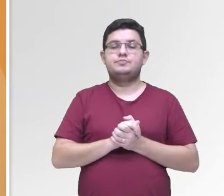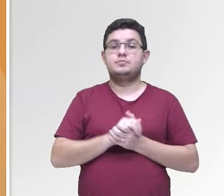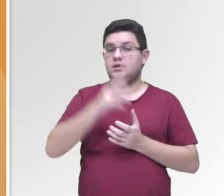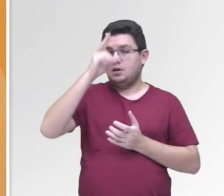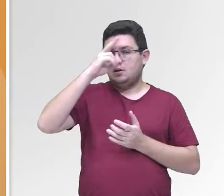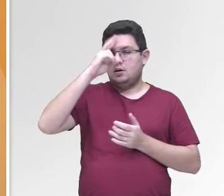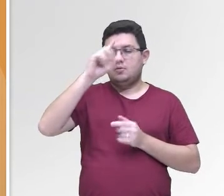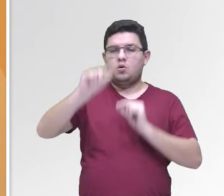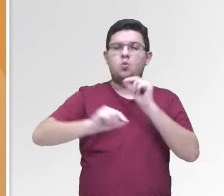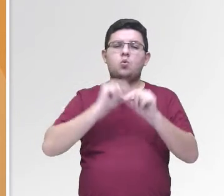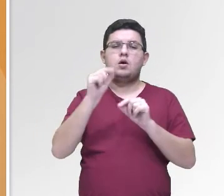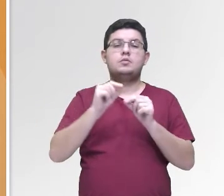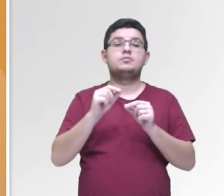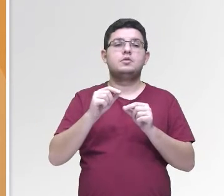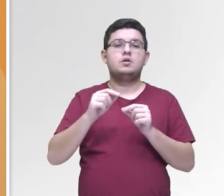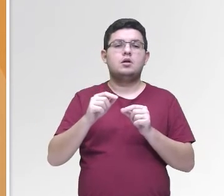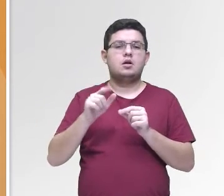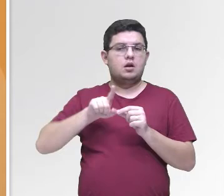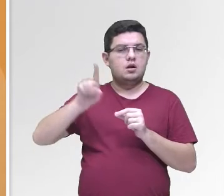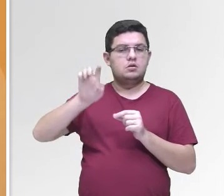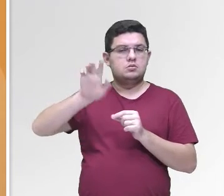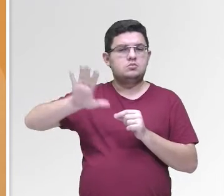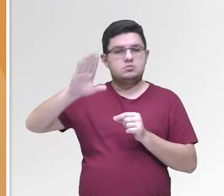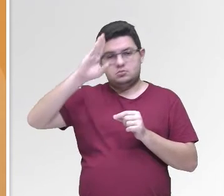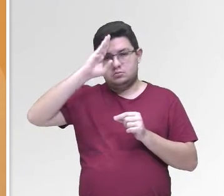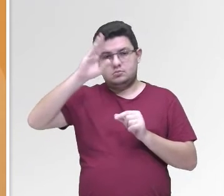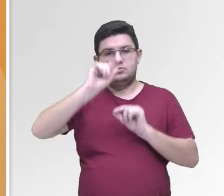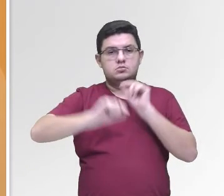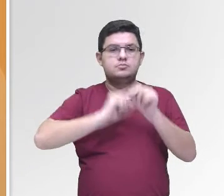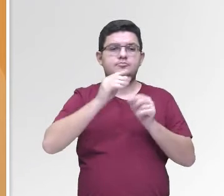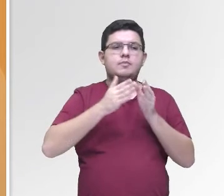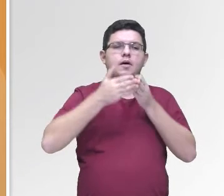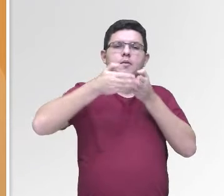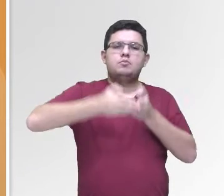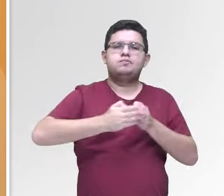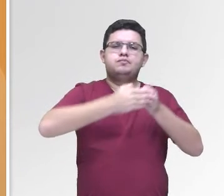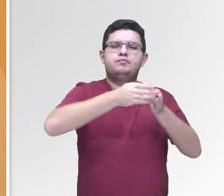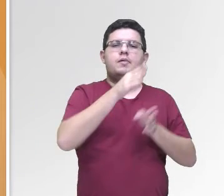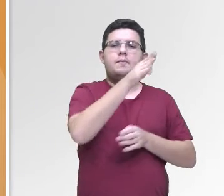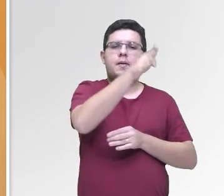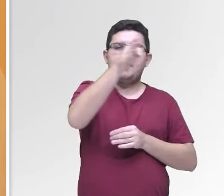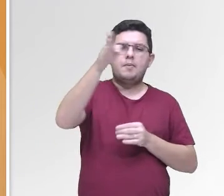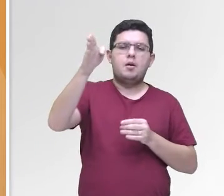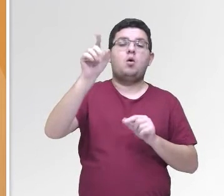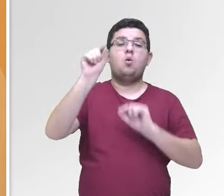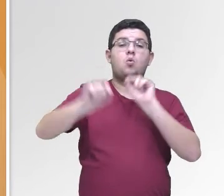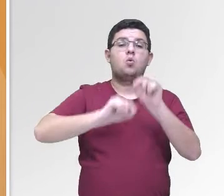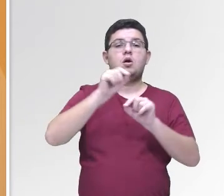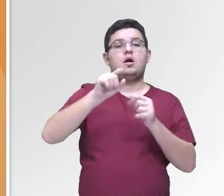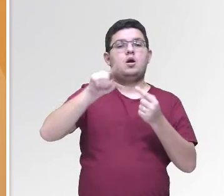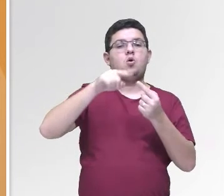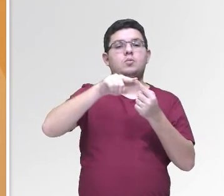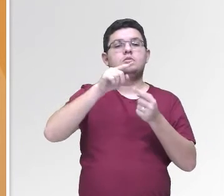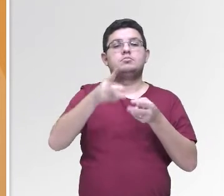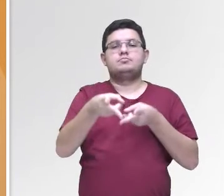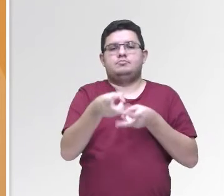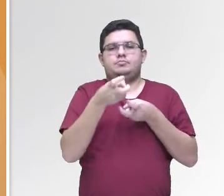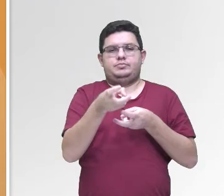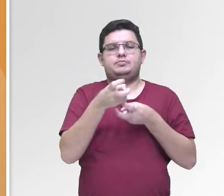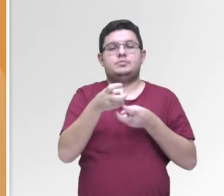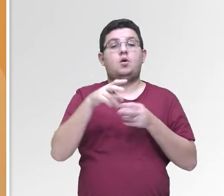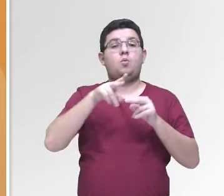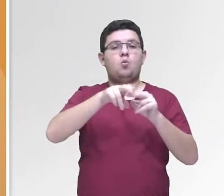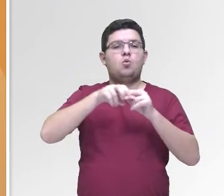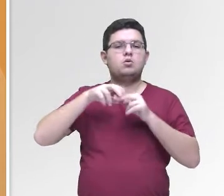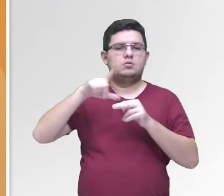navegações, os europeus, principalmente, buscavam novas rotas marítimas com o objetivo de exploração? Então,